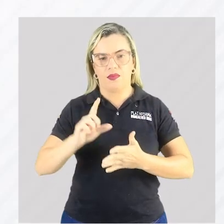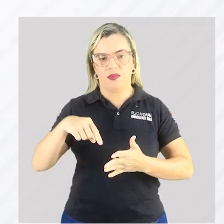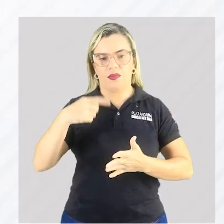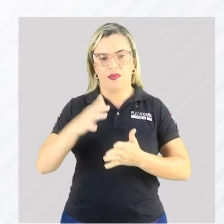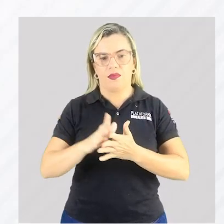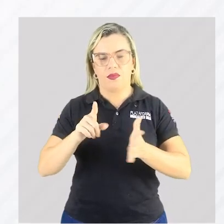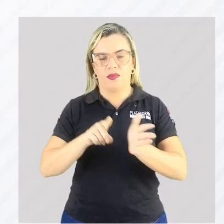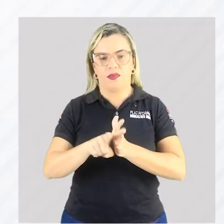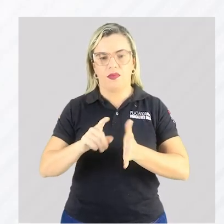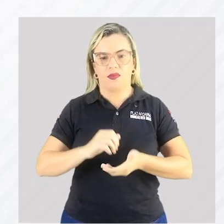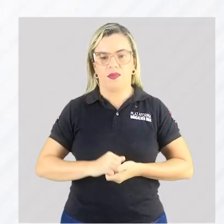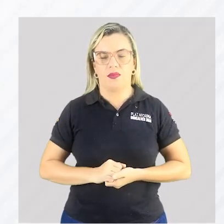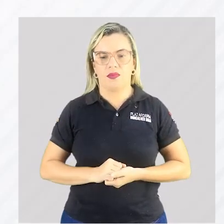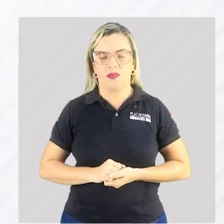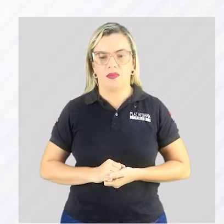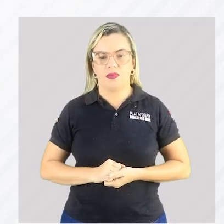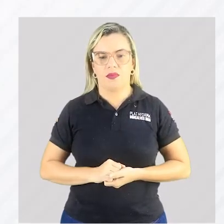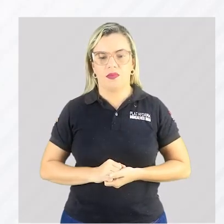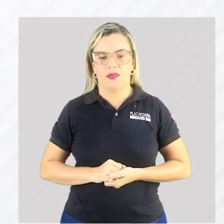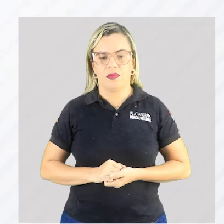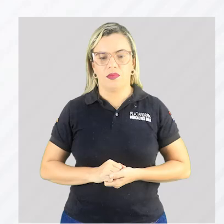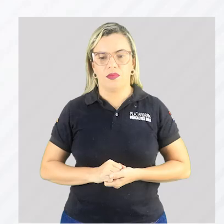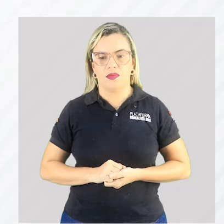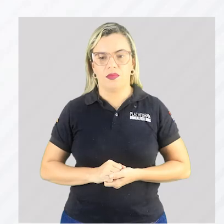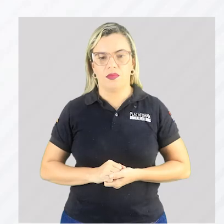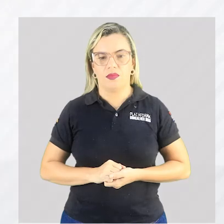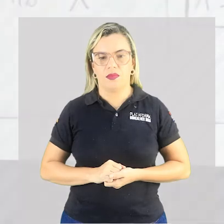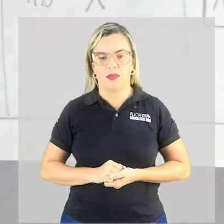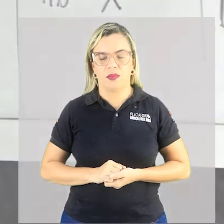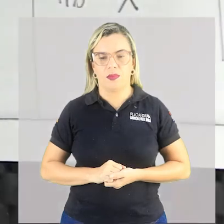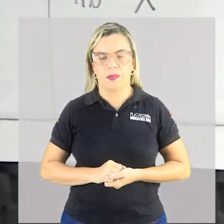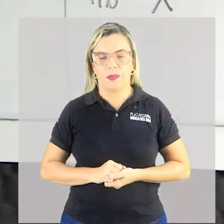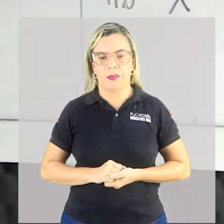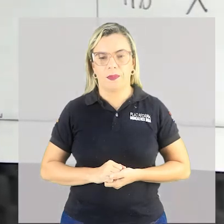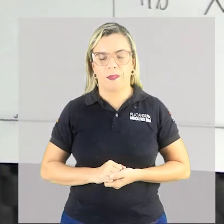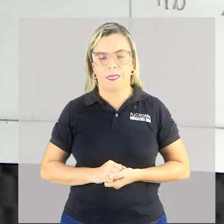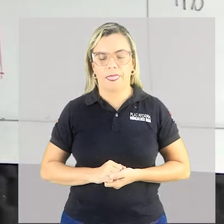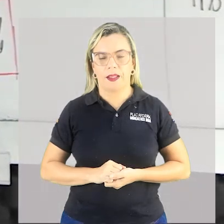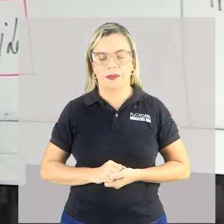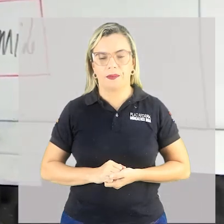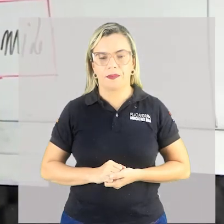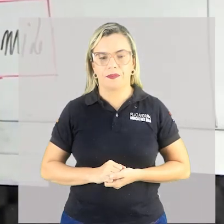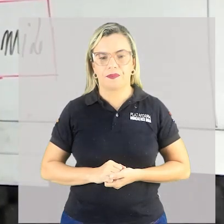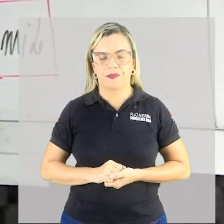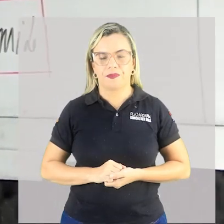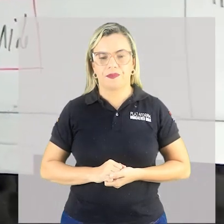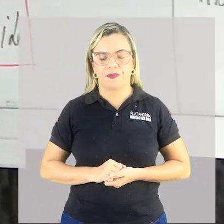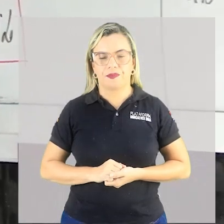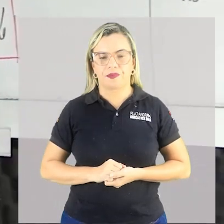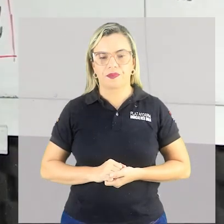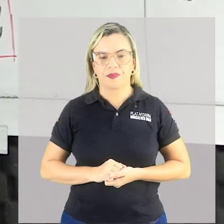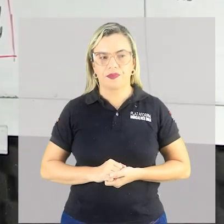próxima. Fizemos aí 85, né? Vamos agora para a questão de número